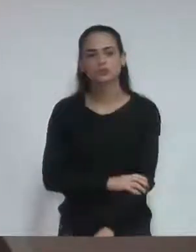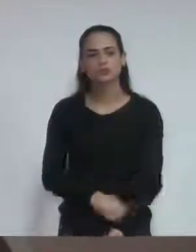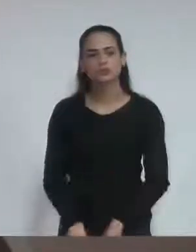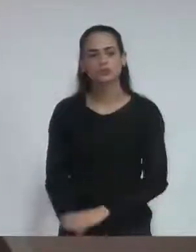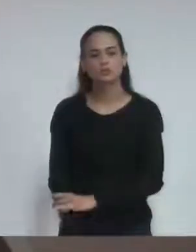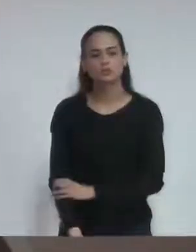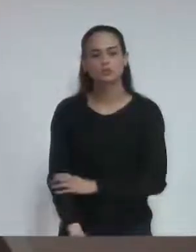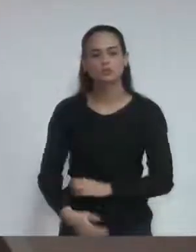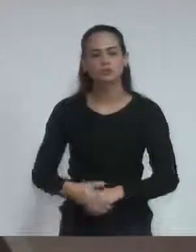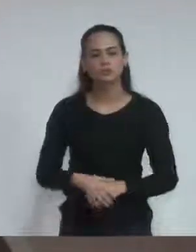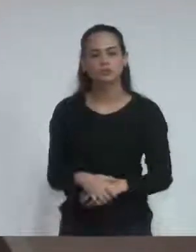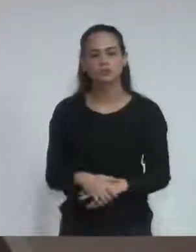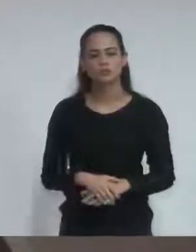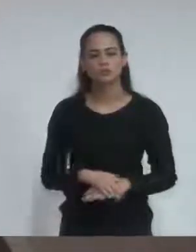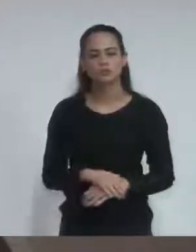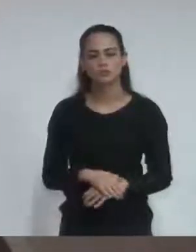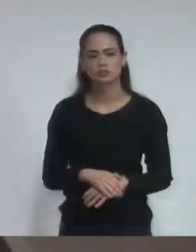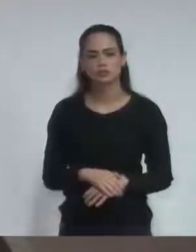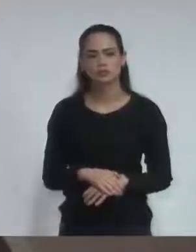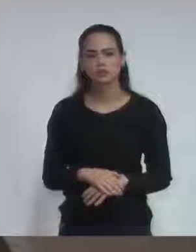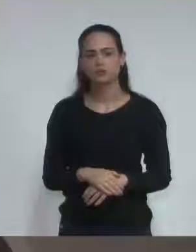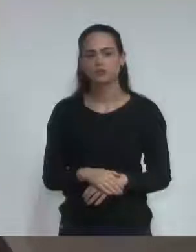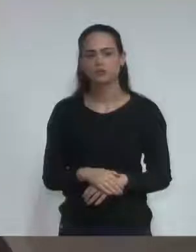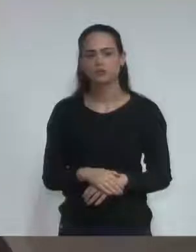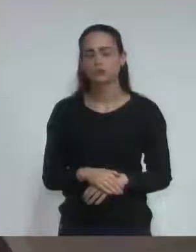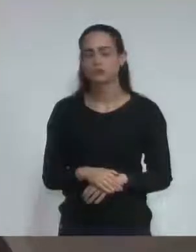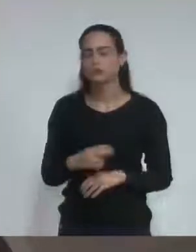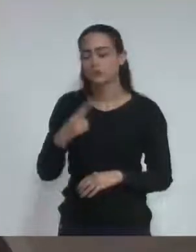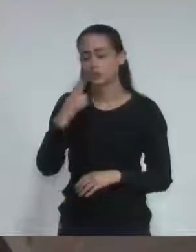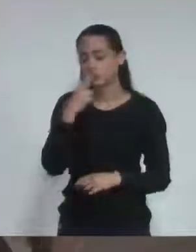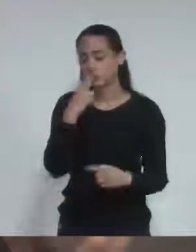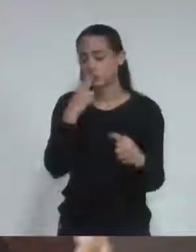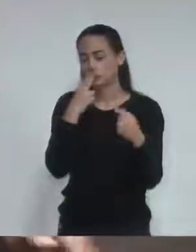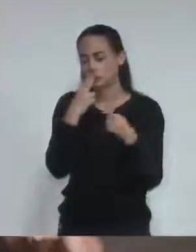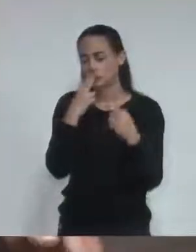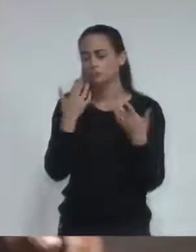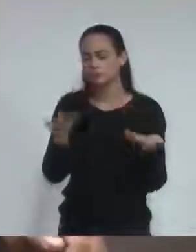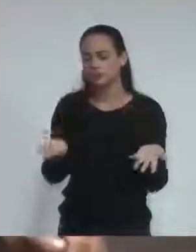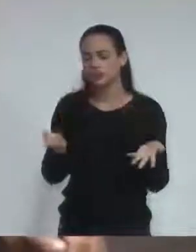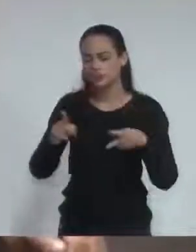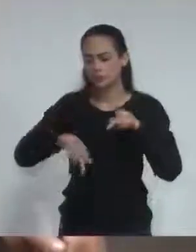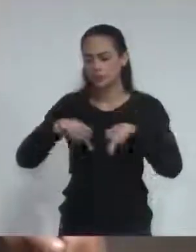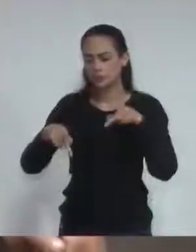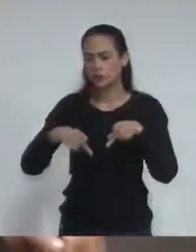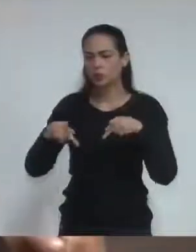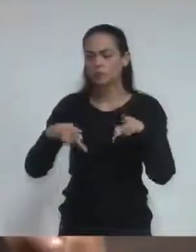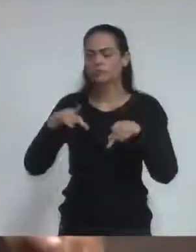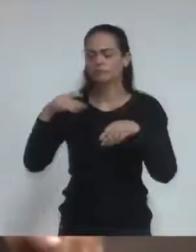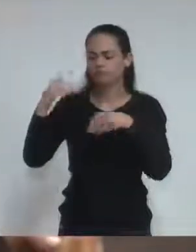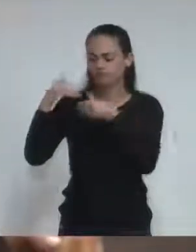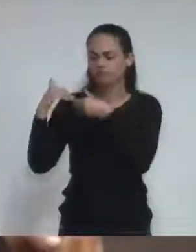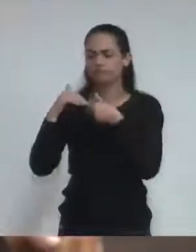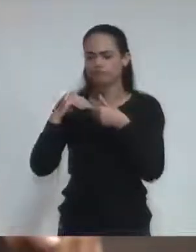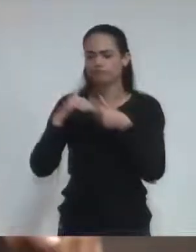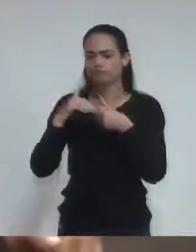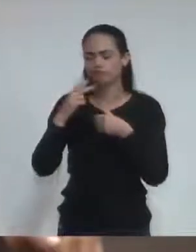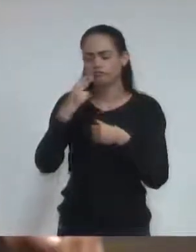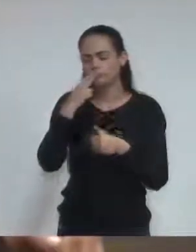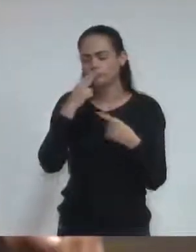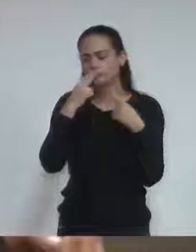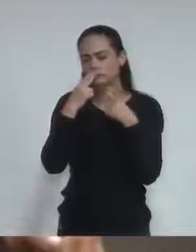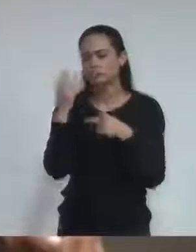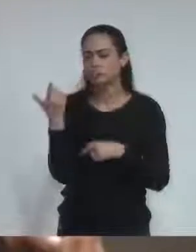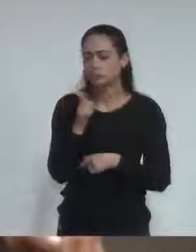poucos, chegou ao poder de forma democrática, né? Hitler chegou ao poder de forma democrática, a gente sabe disso. Mas usou depois da